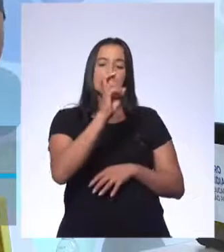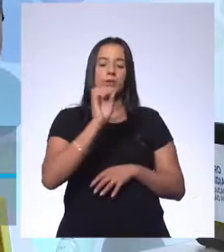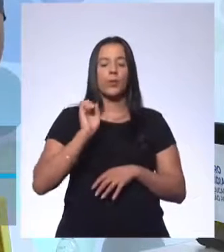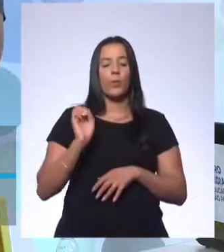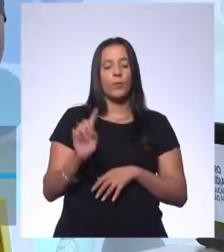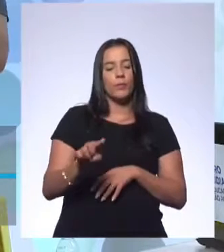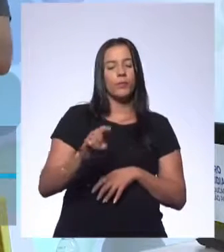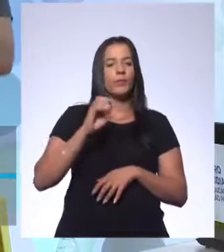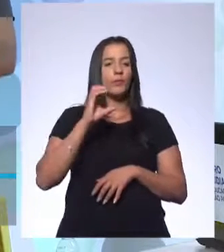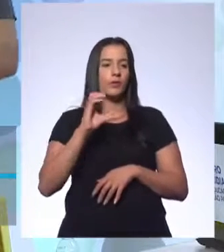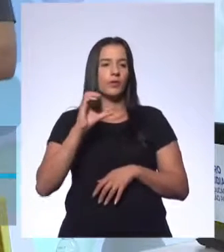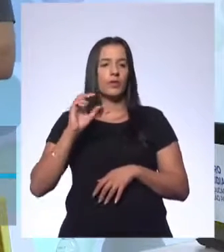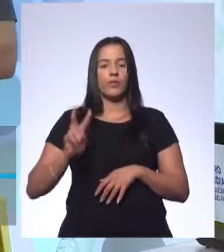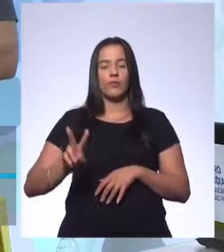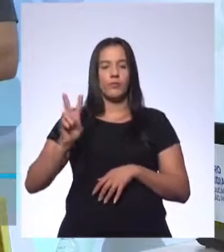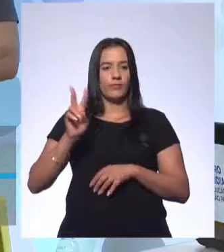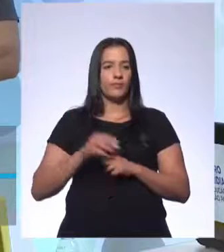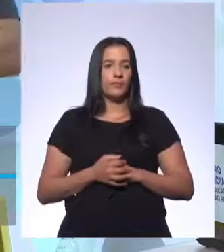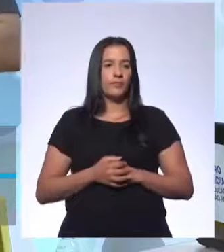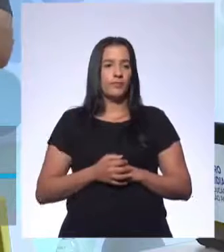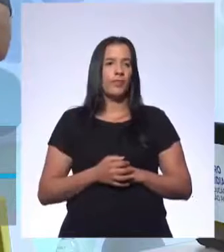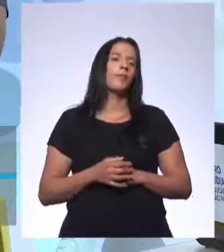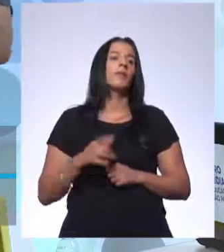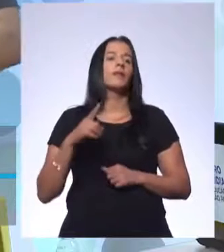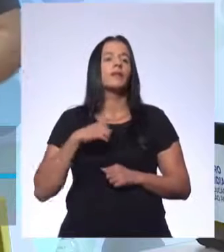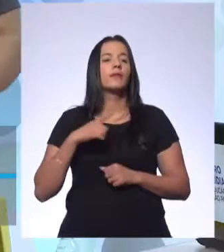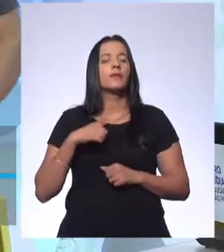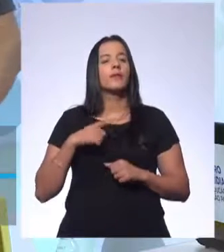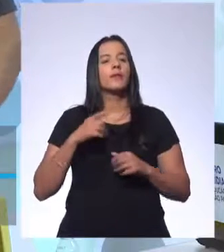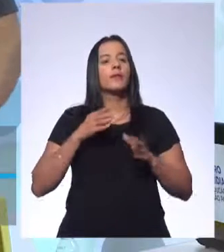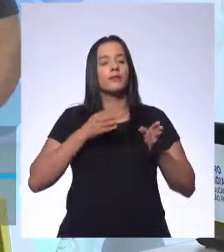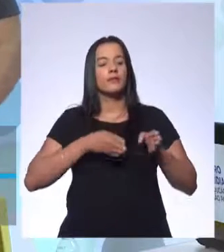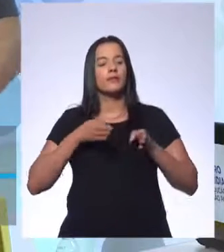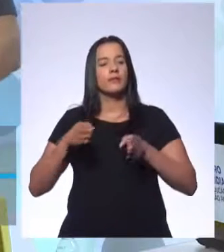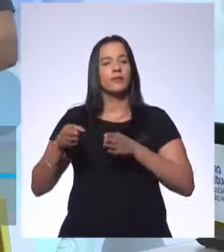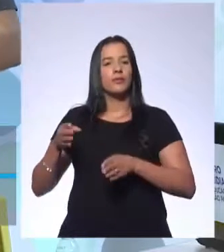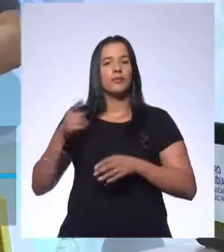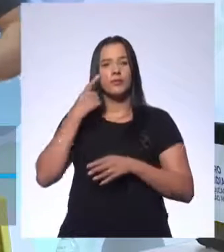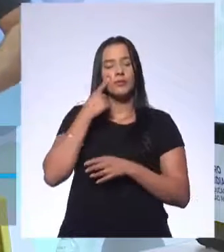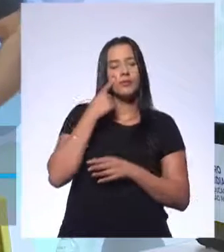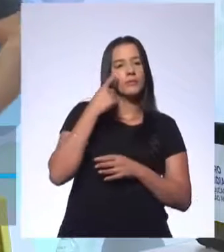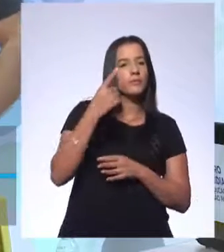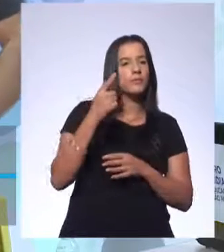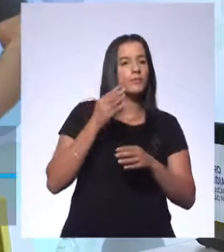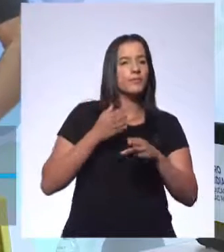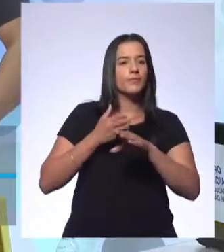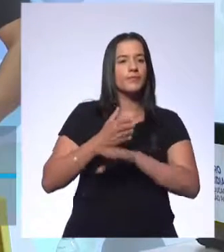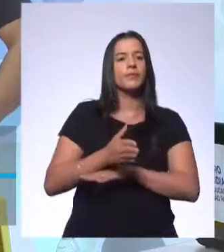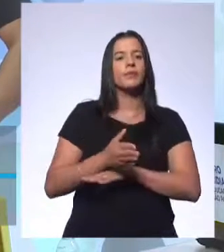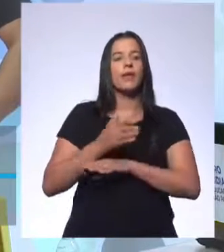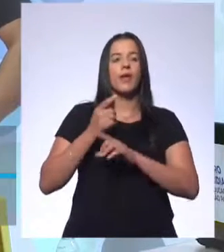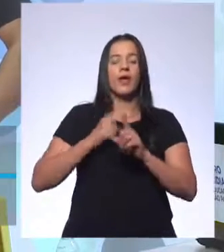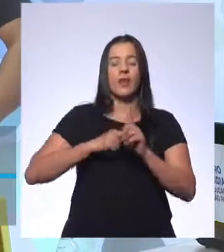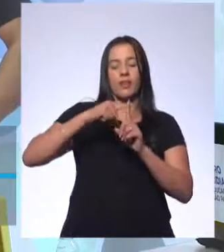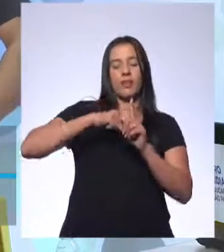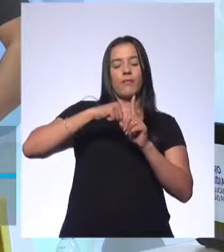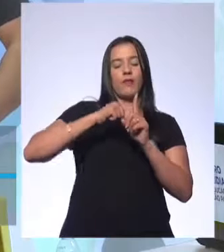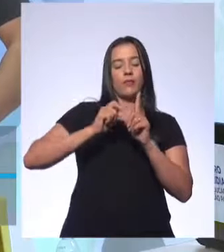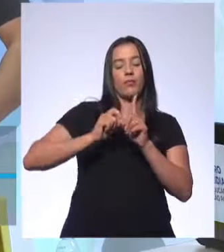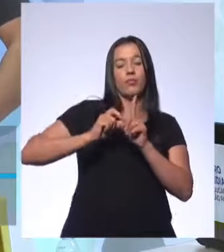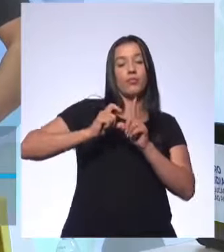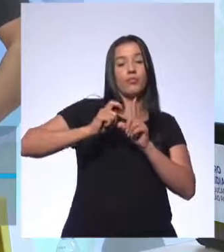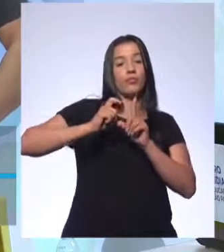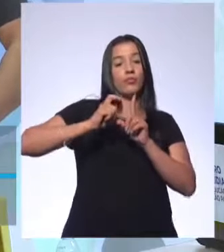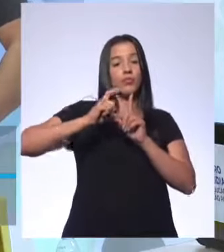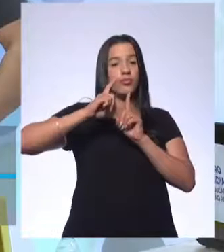na superfície, né? E aí, à medida que você vai entrando na heliosfera, e aí a temperatura vai subindo demais. Isso que